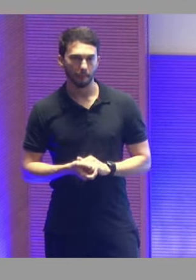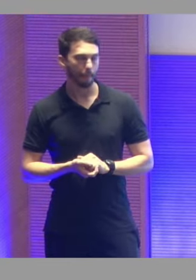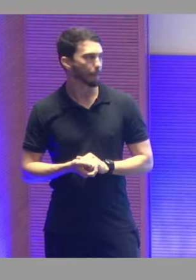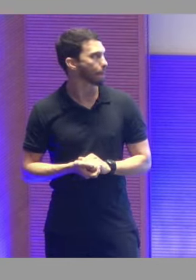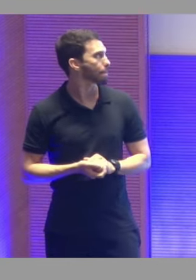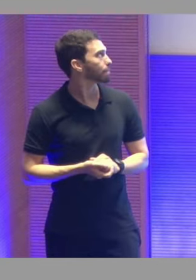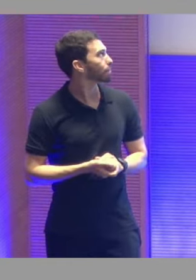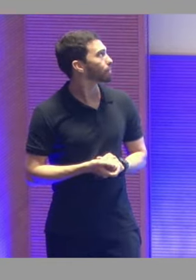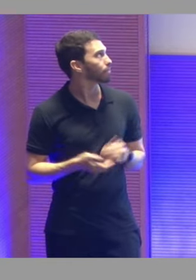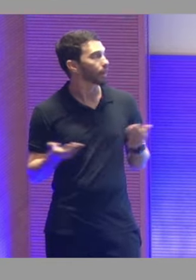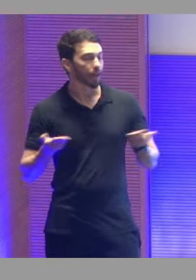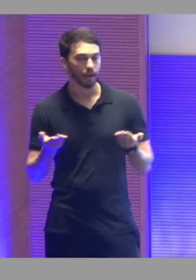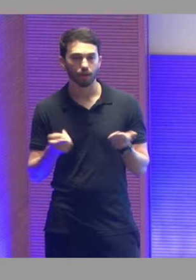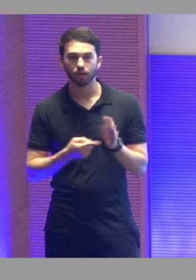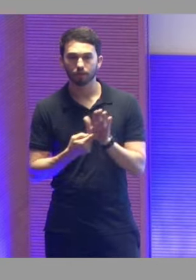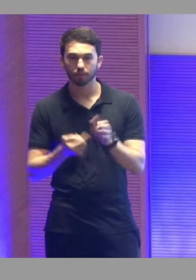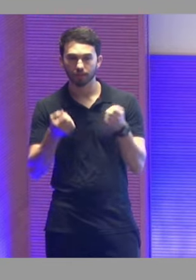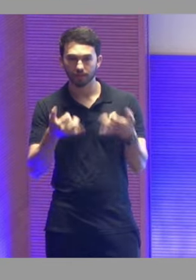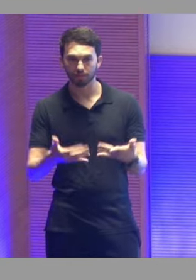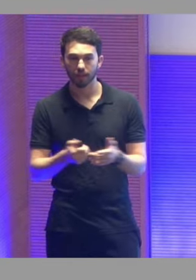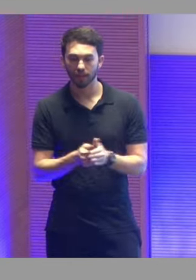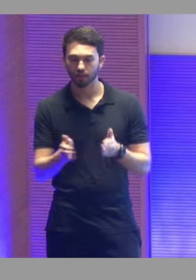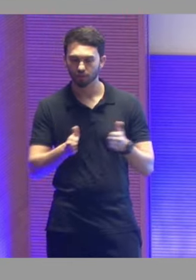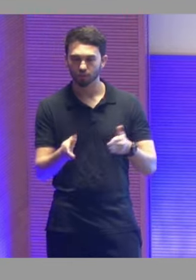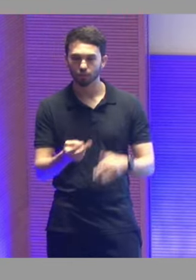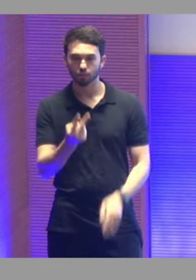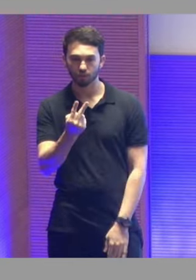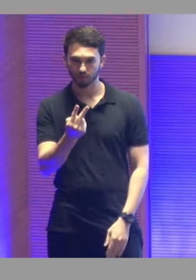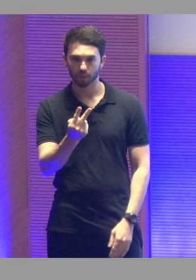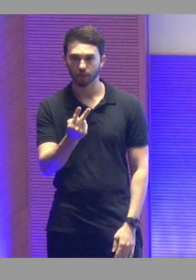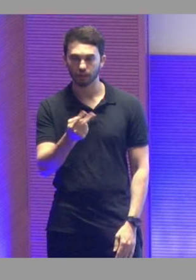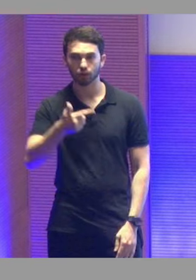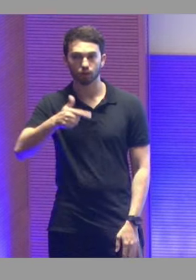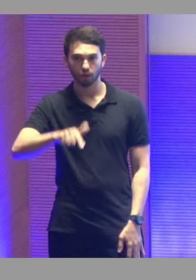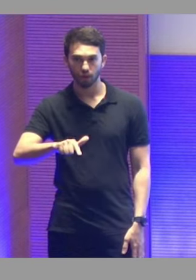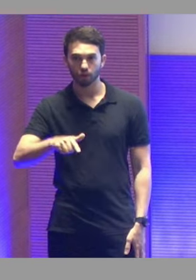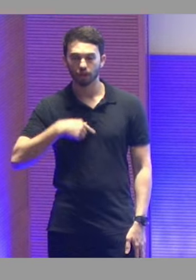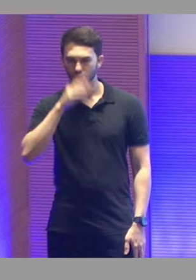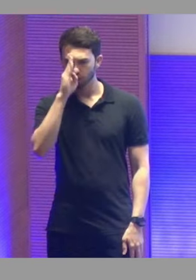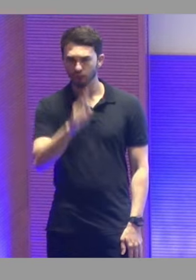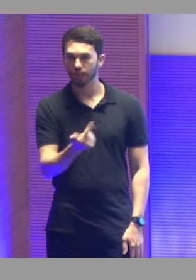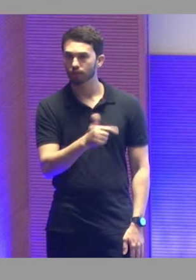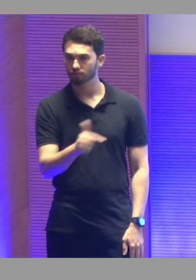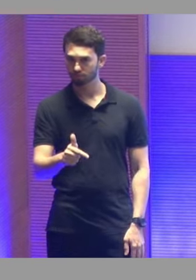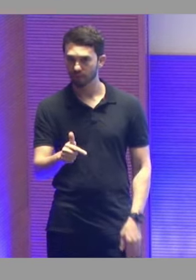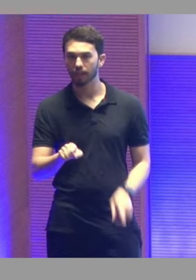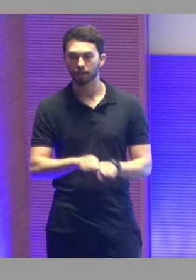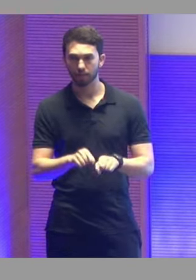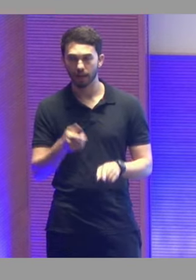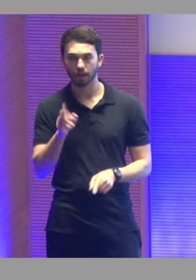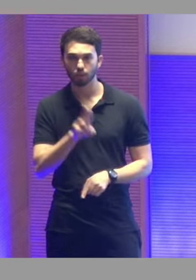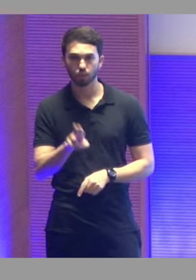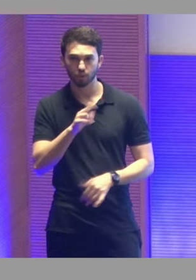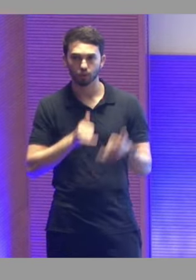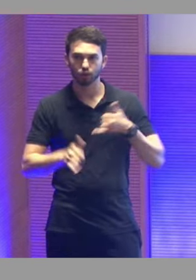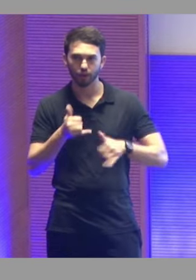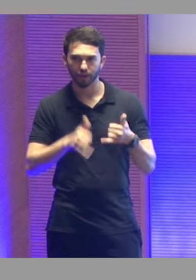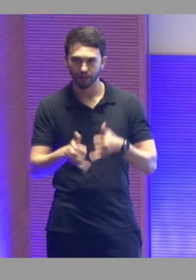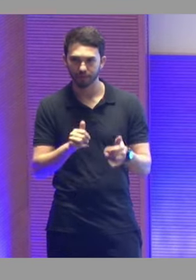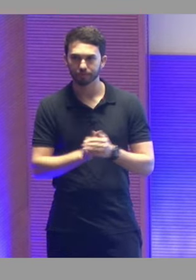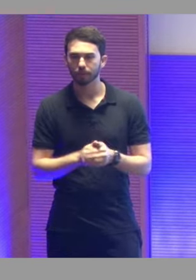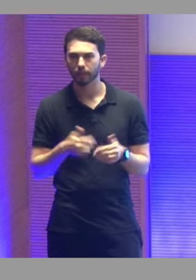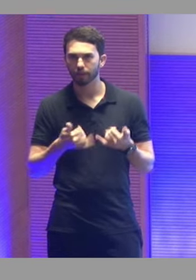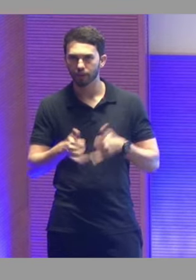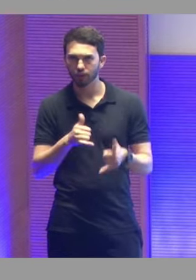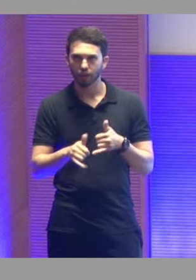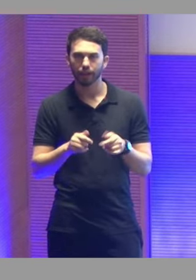agora vamos entrar com mais detalhes nas emissões de escopo do de novo emissões indiretas relacionadas a aquisição de energia então a gente tá falando de